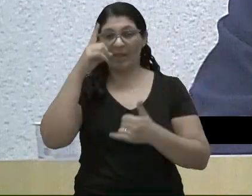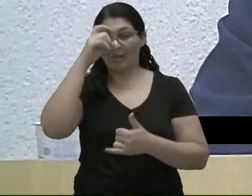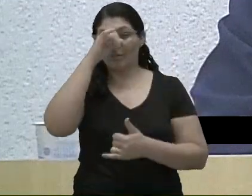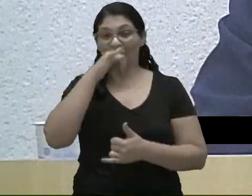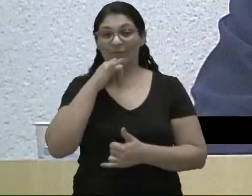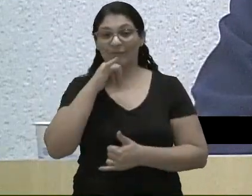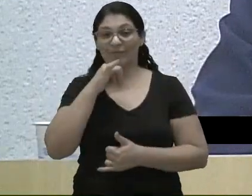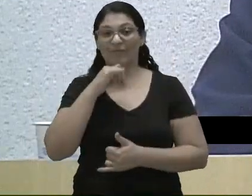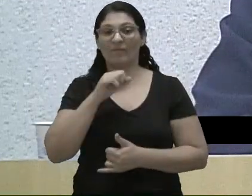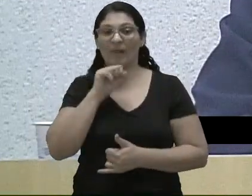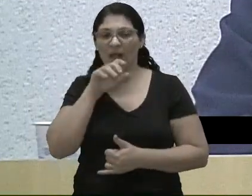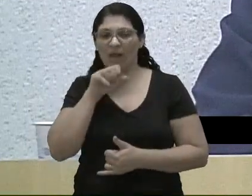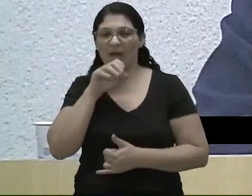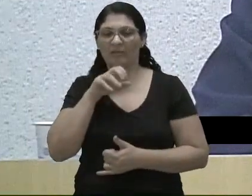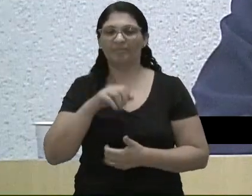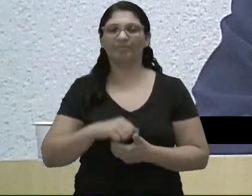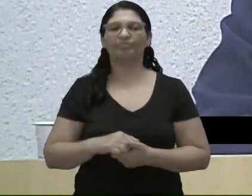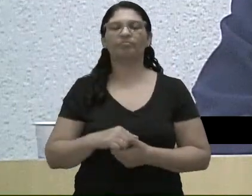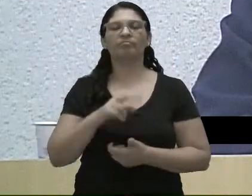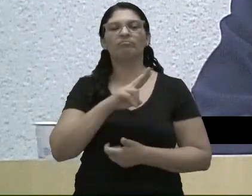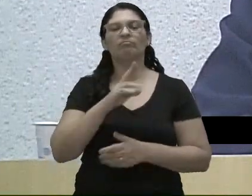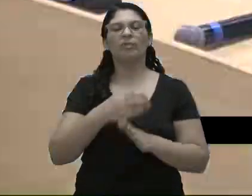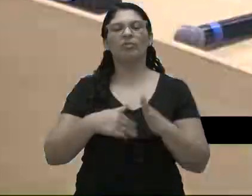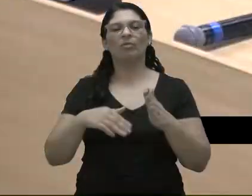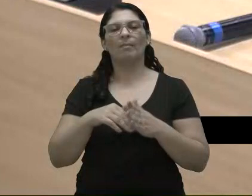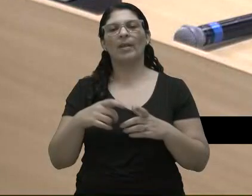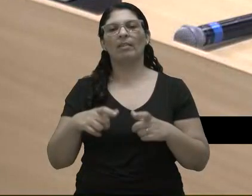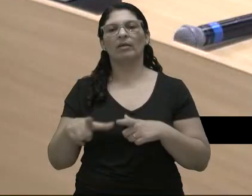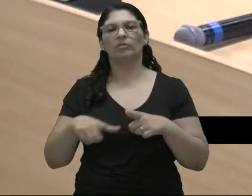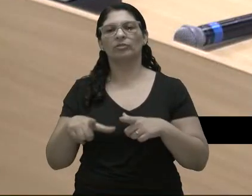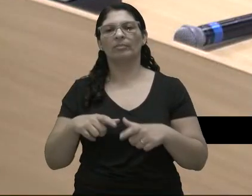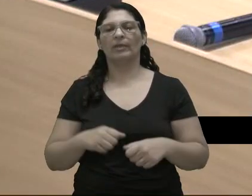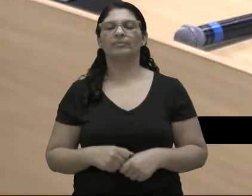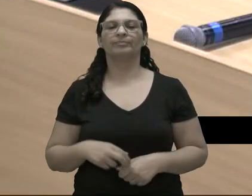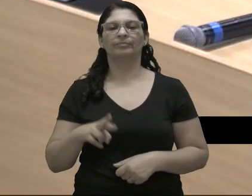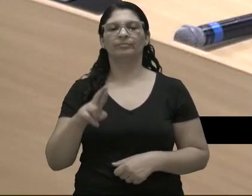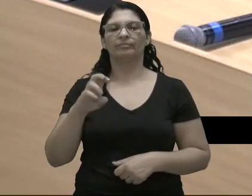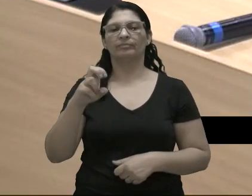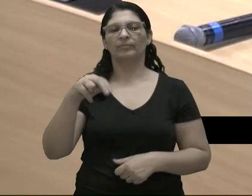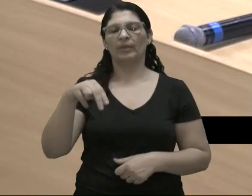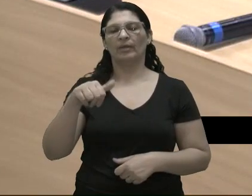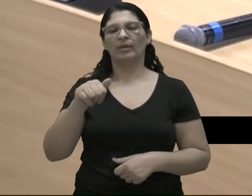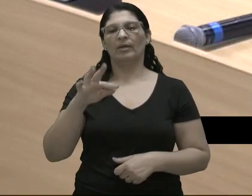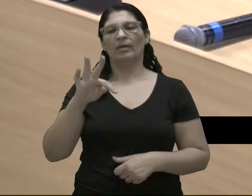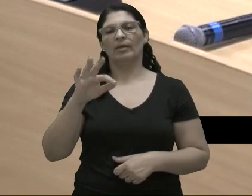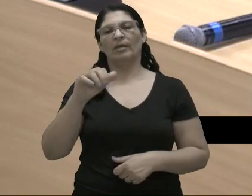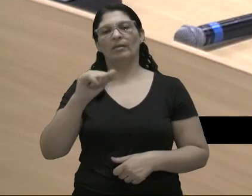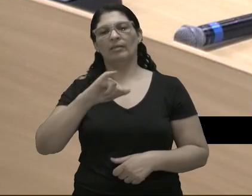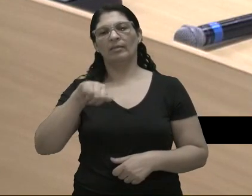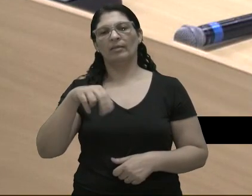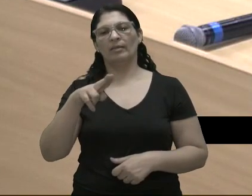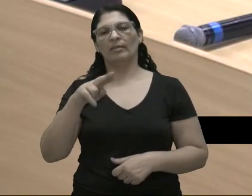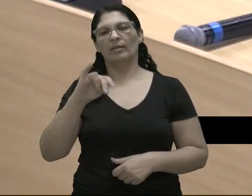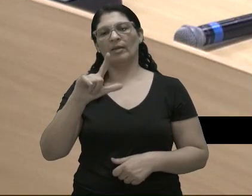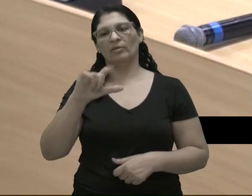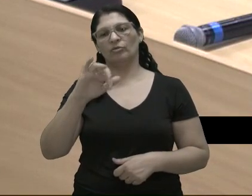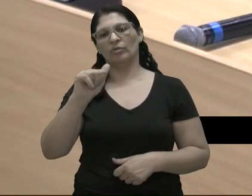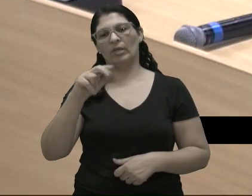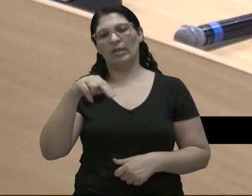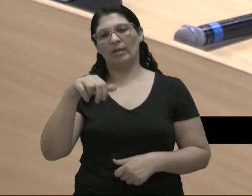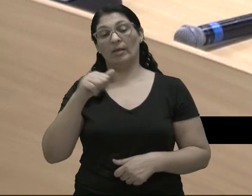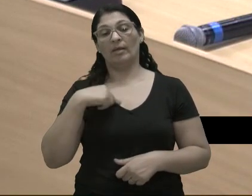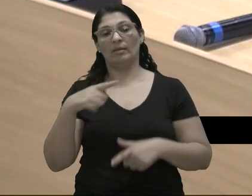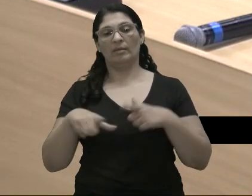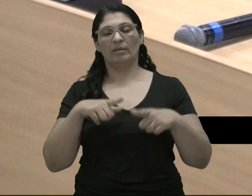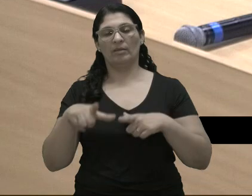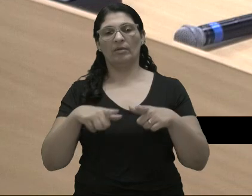nome completo e local de trabalho, por favor. Renata Juliane Souza. Eu trabalho na UPA San Marino e na